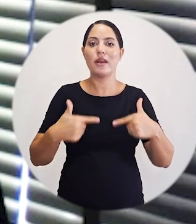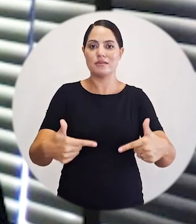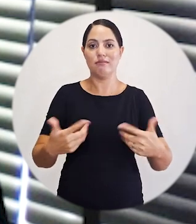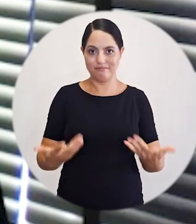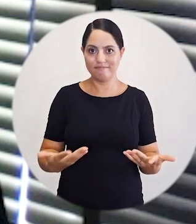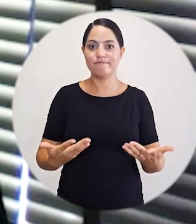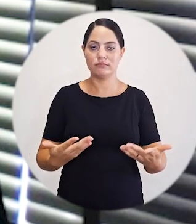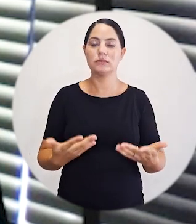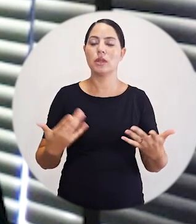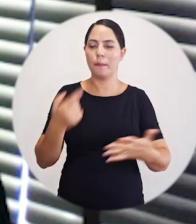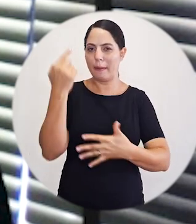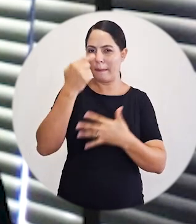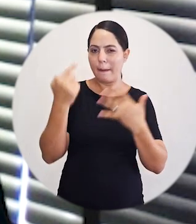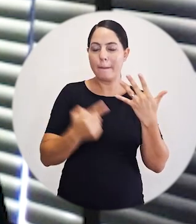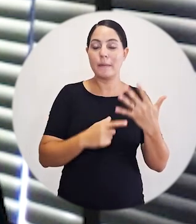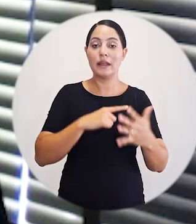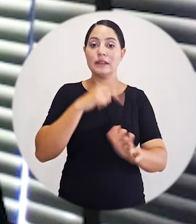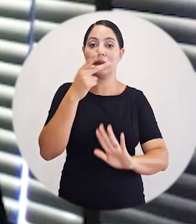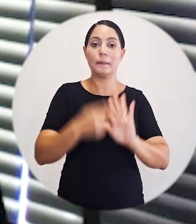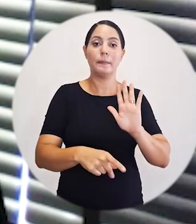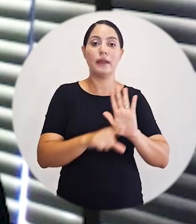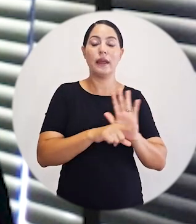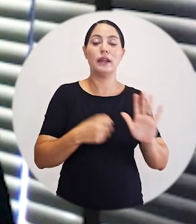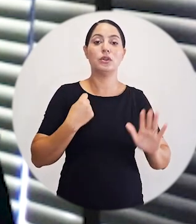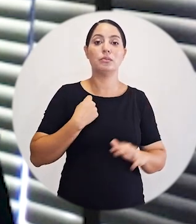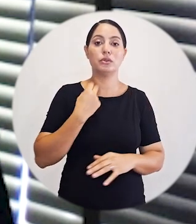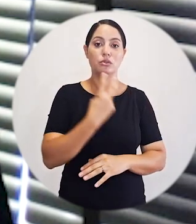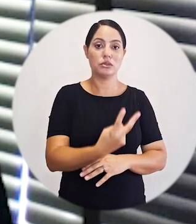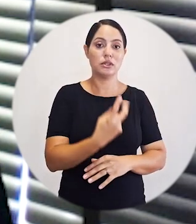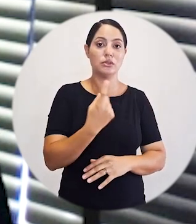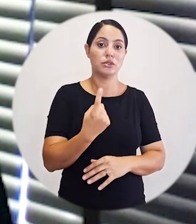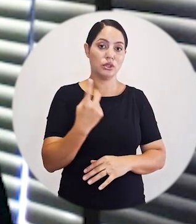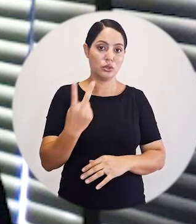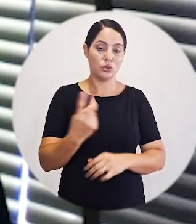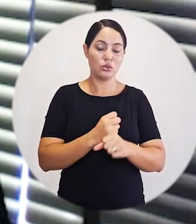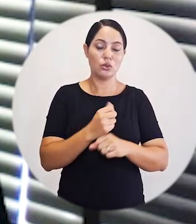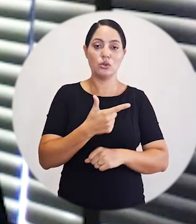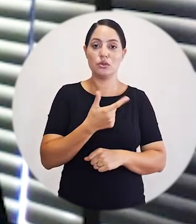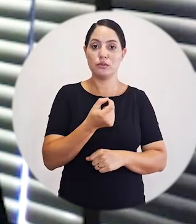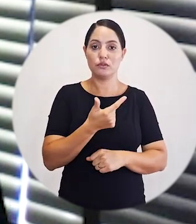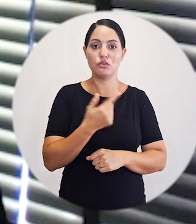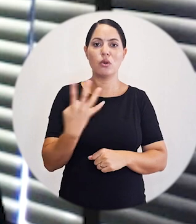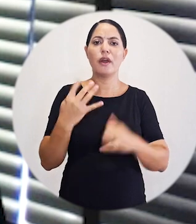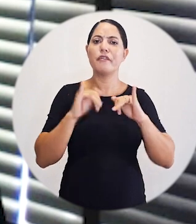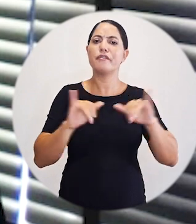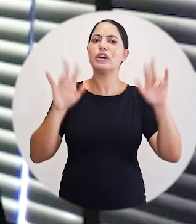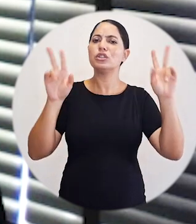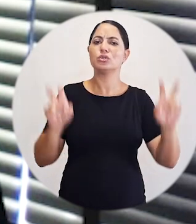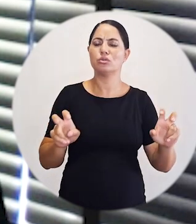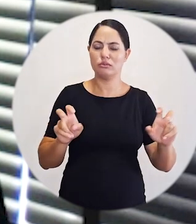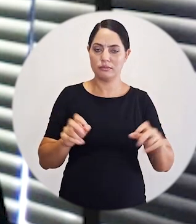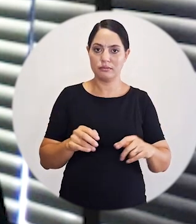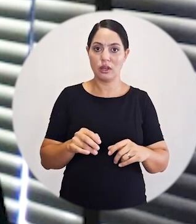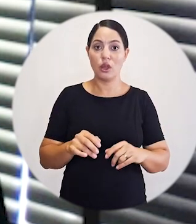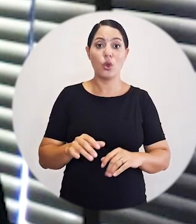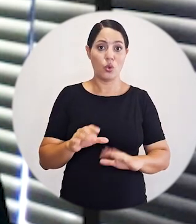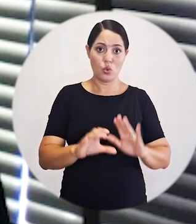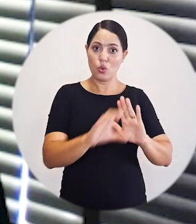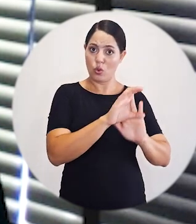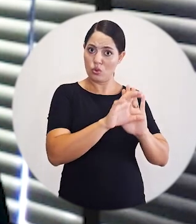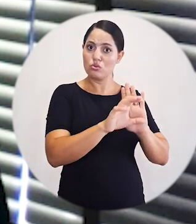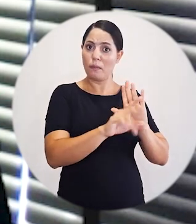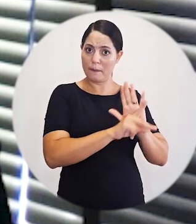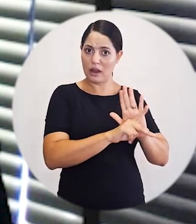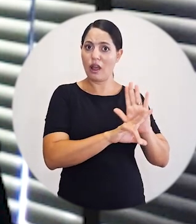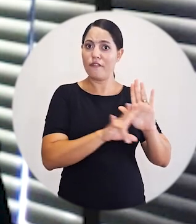na forma legislativa. Nós construímos o PL 212 de 2024, que trata de